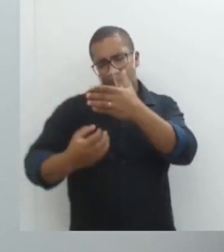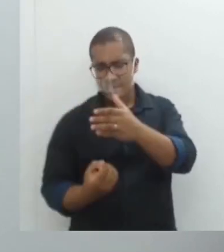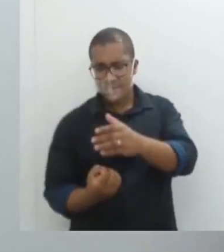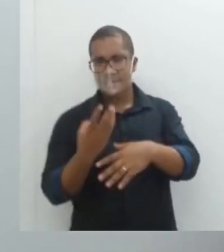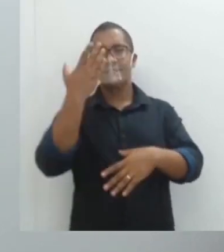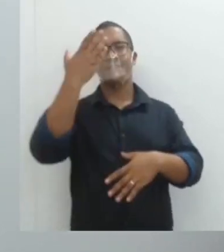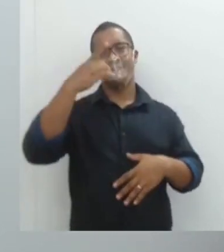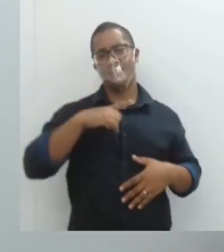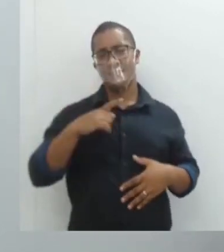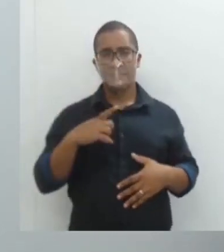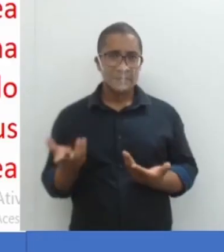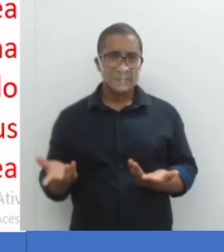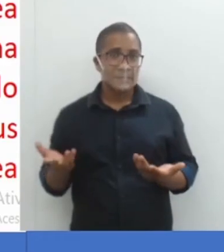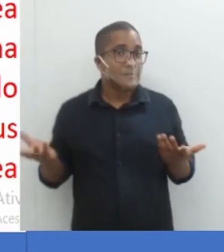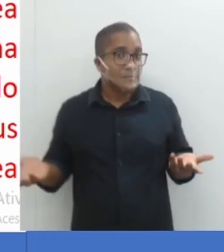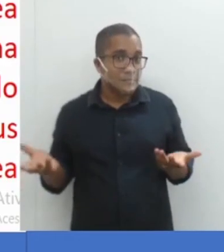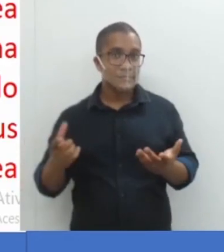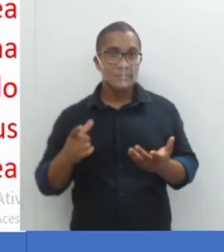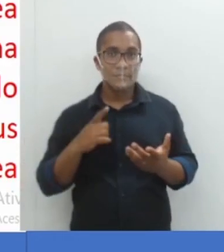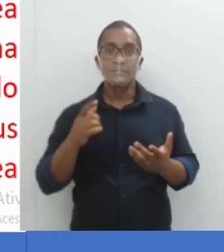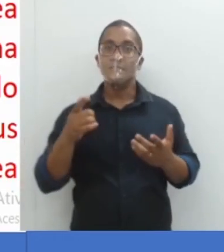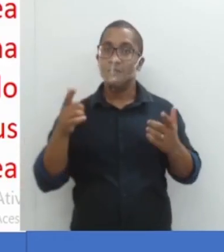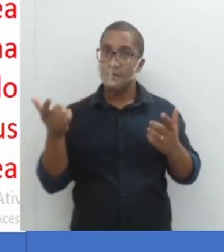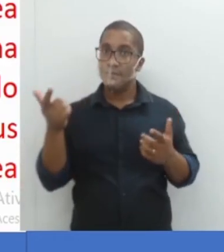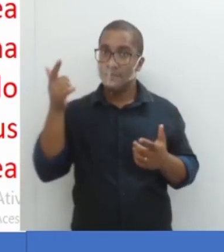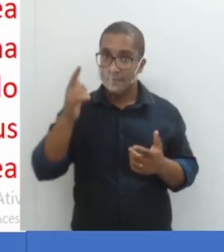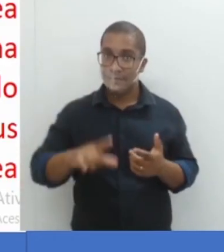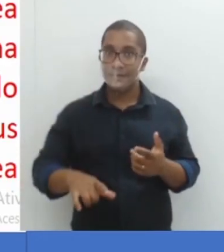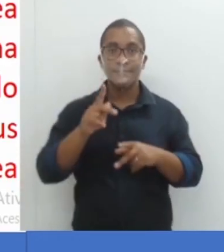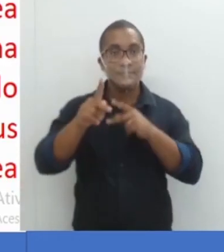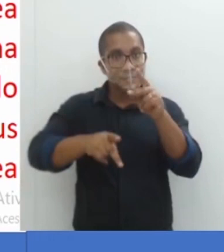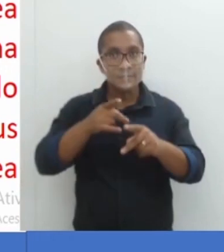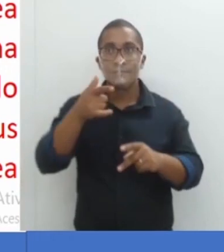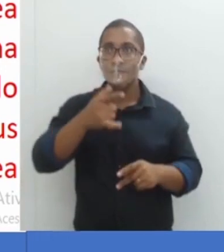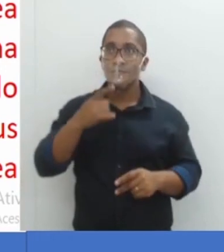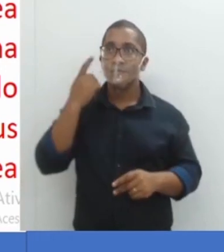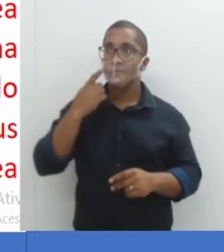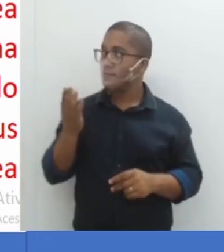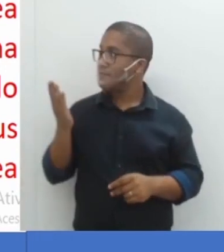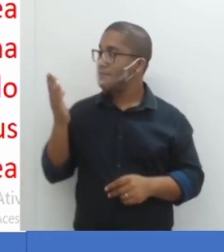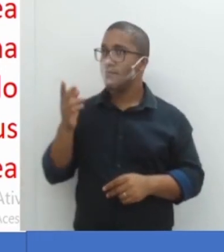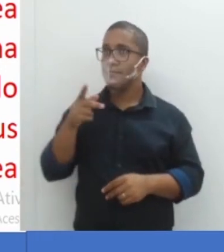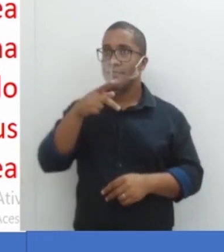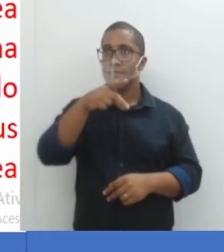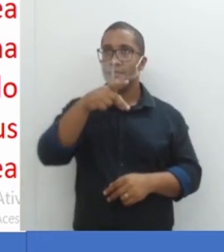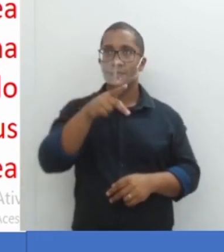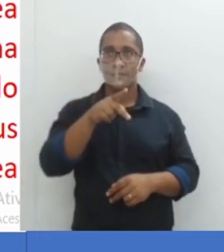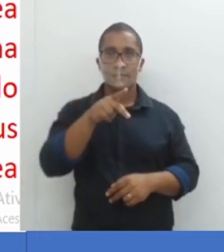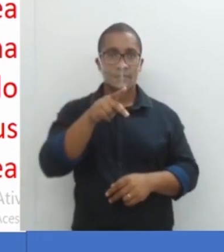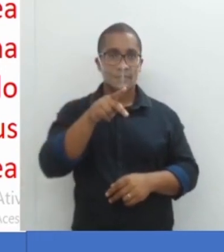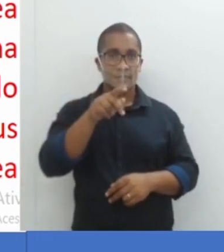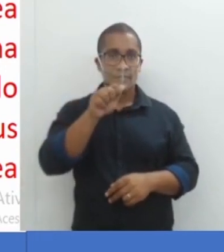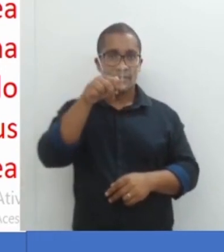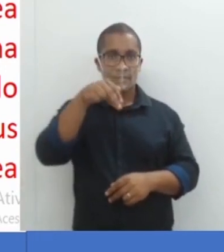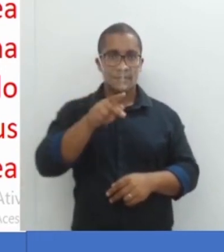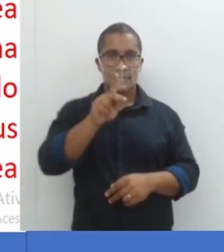Tá bom? Vem comigo que tem mais povo. Vê aí, ó. Pancará